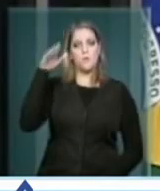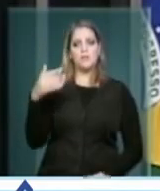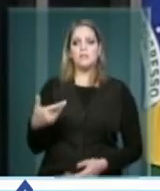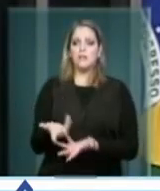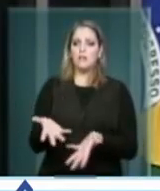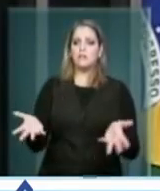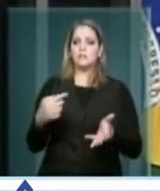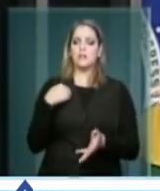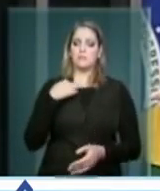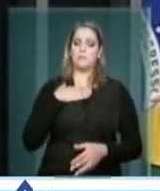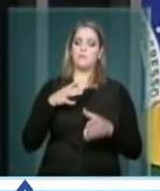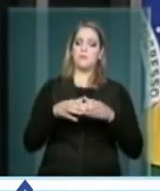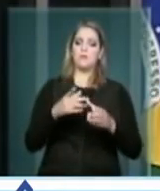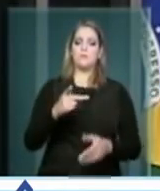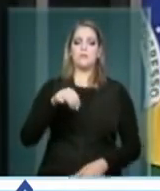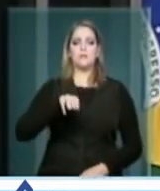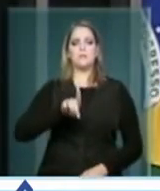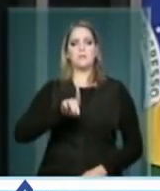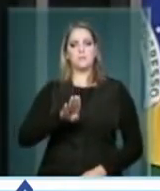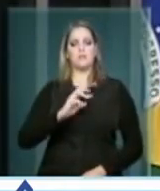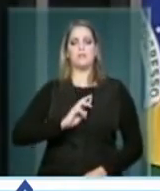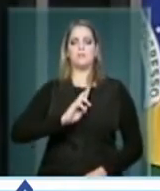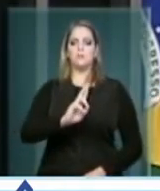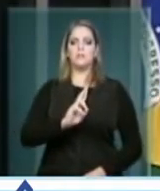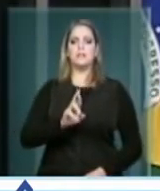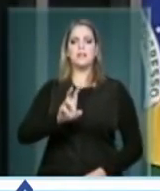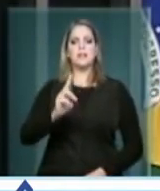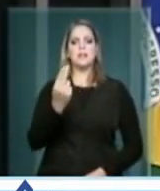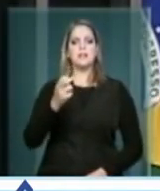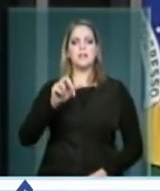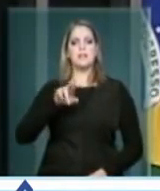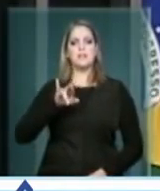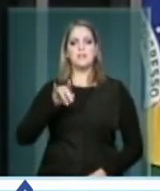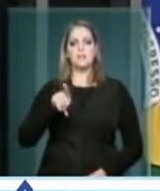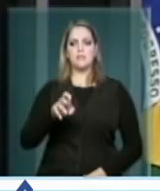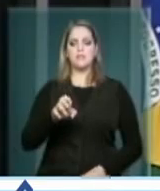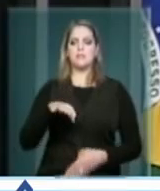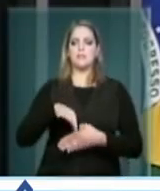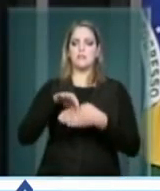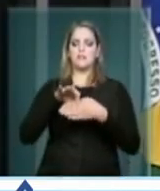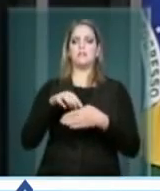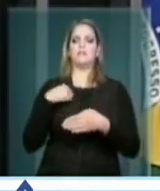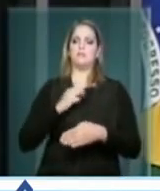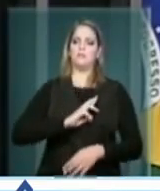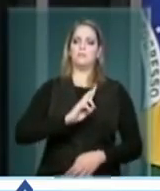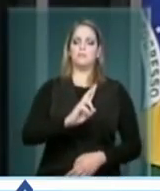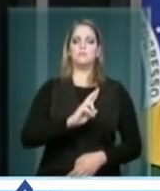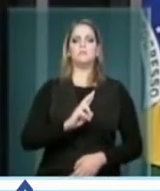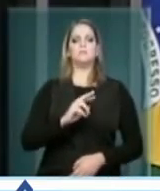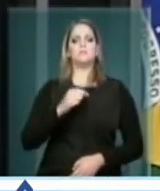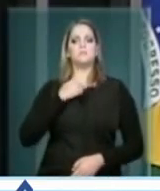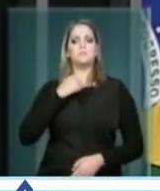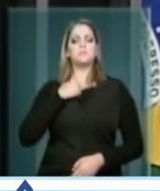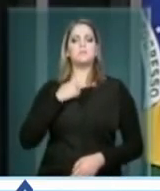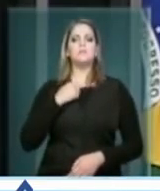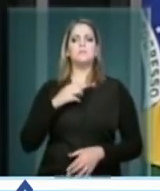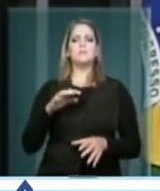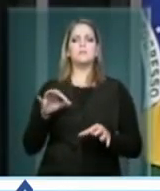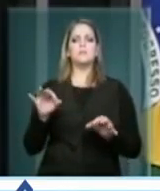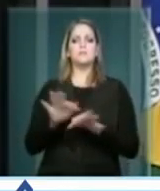nome do PMDB e do seu líder, Henrique Eduardo Ávila. Esse PMDB, destaco, de que eu sou fundador e que completou